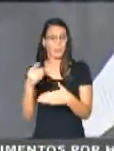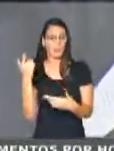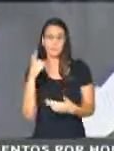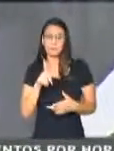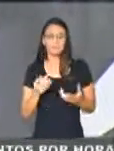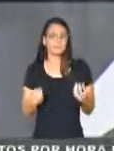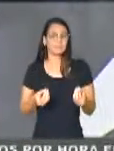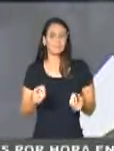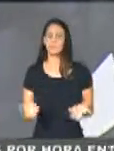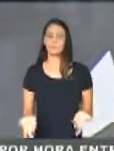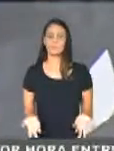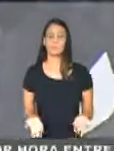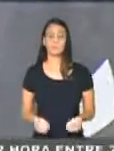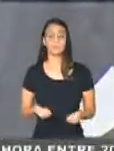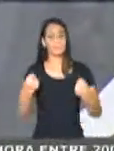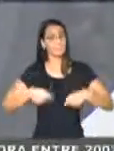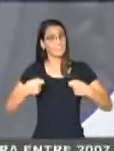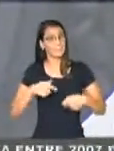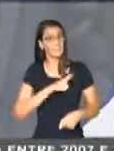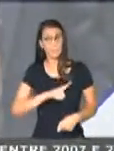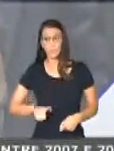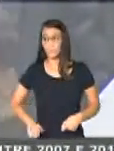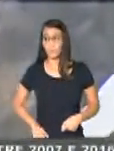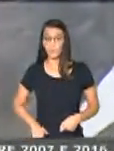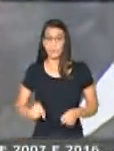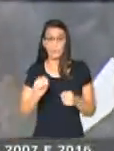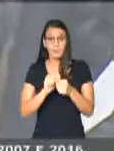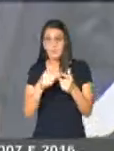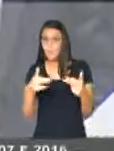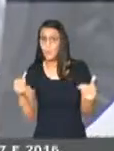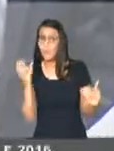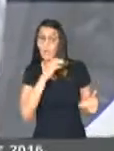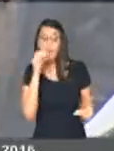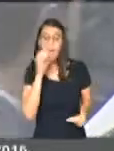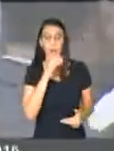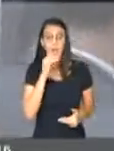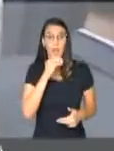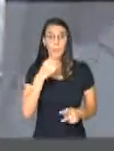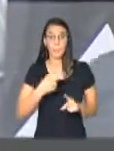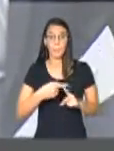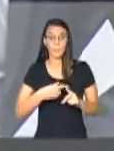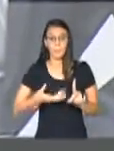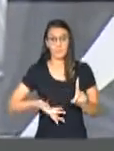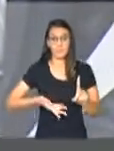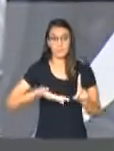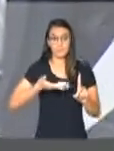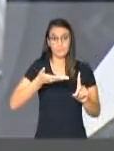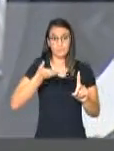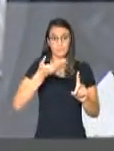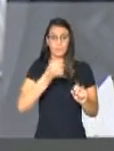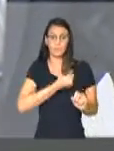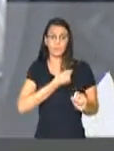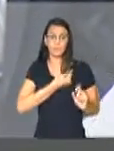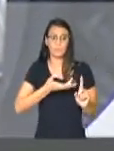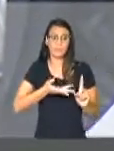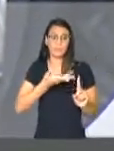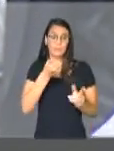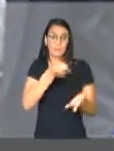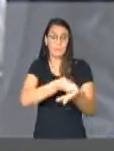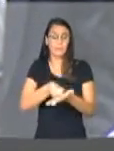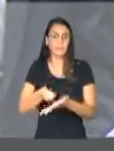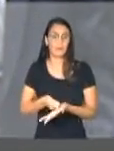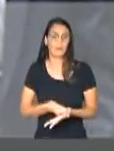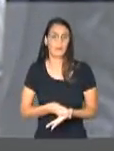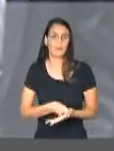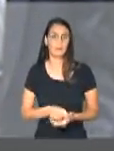é preciso que o governo aja rápido enquanto os custos sobem o preço cai e portanto apelo da fetarn